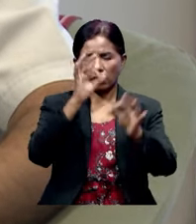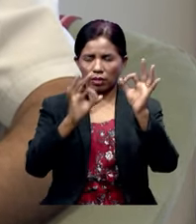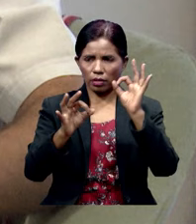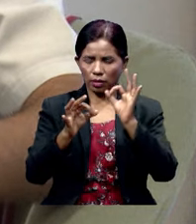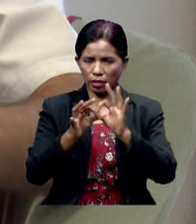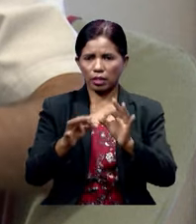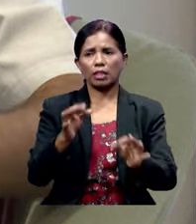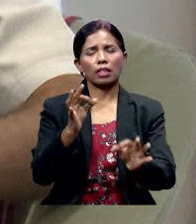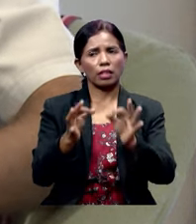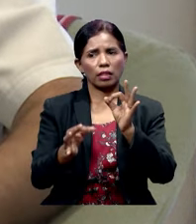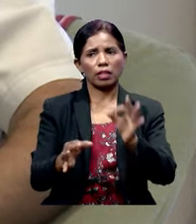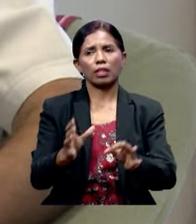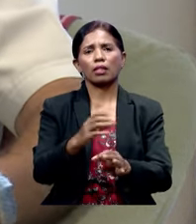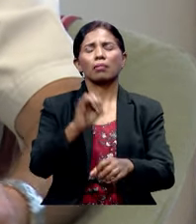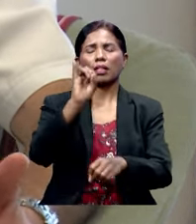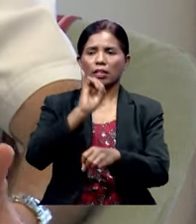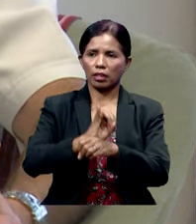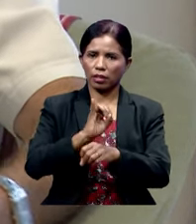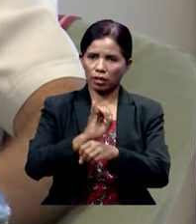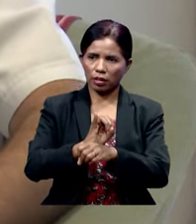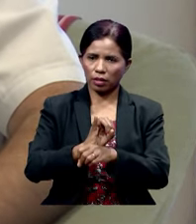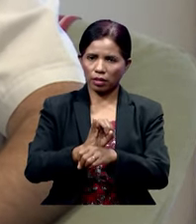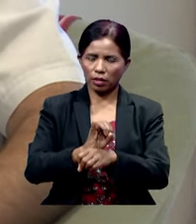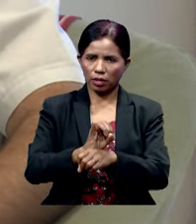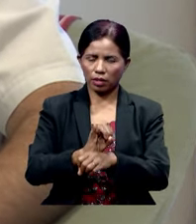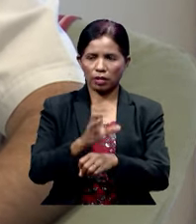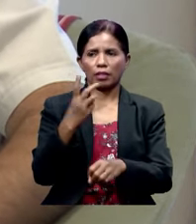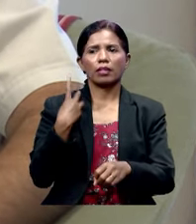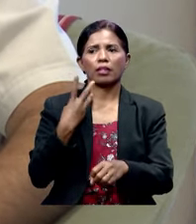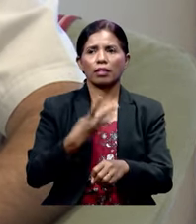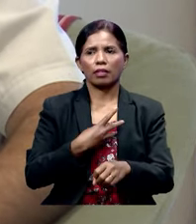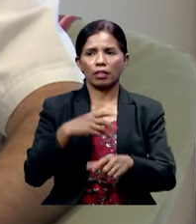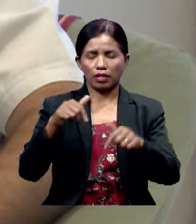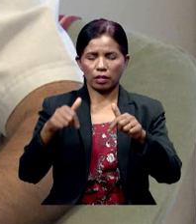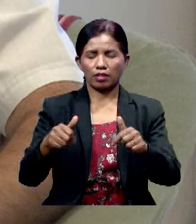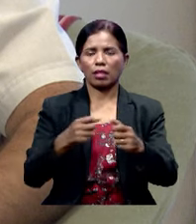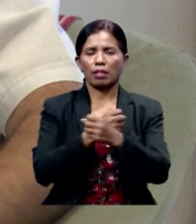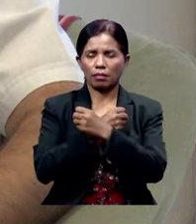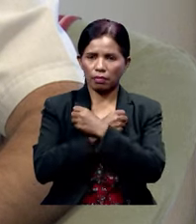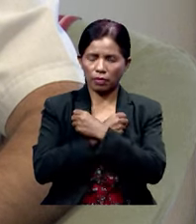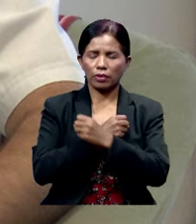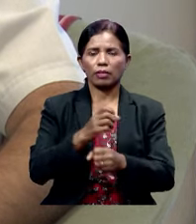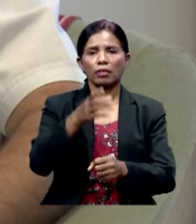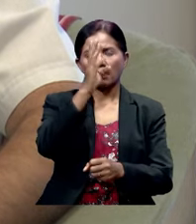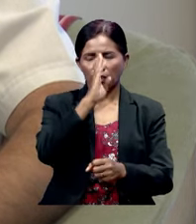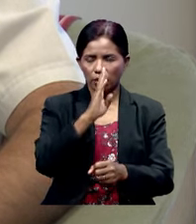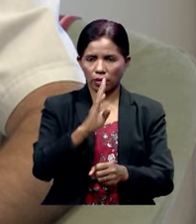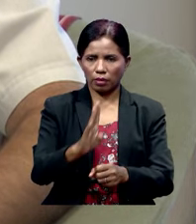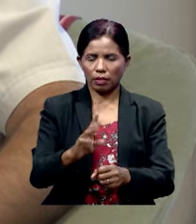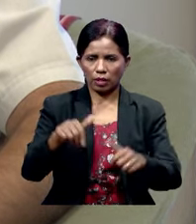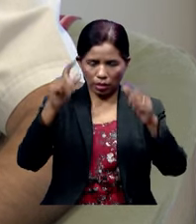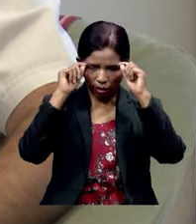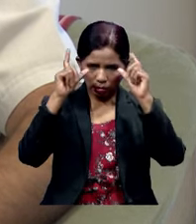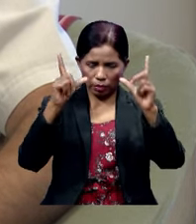mesmo e na igreja com todas as suas limitações e no amor de Deus para fazer de temor cada vez